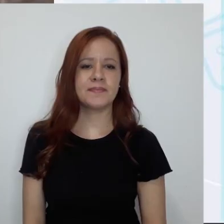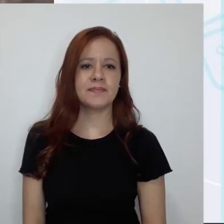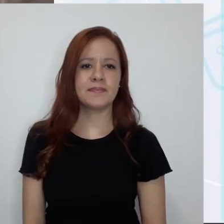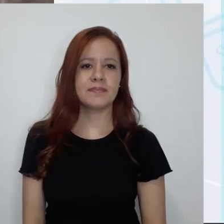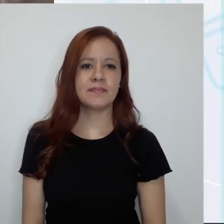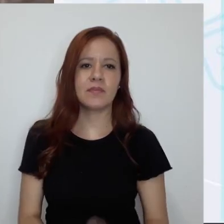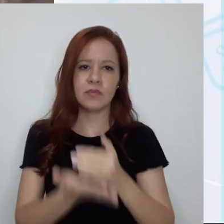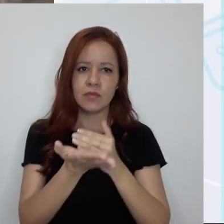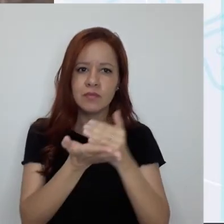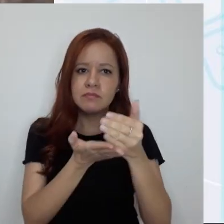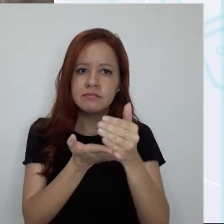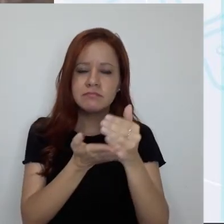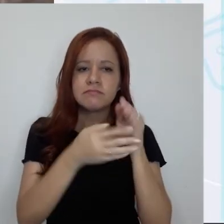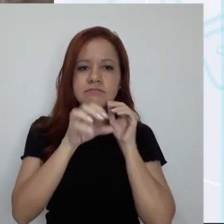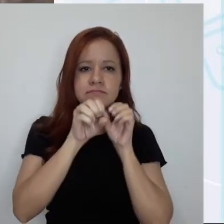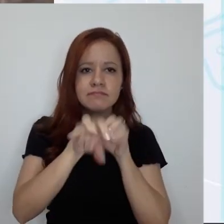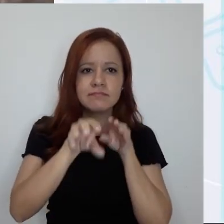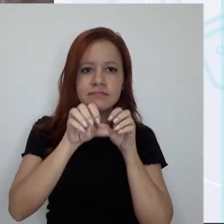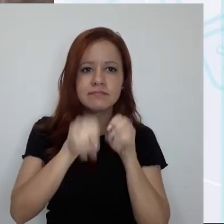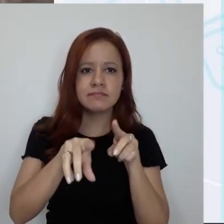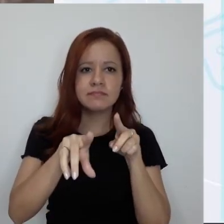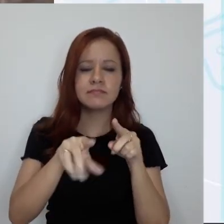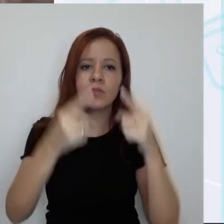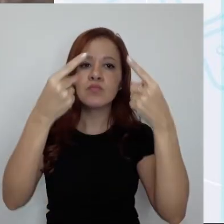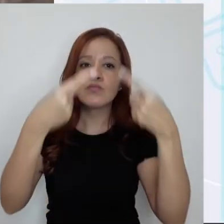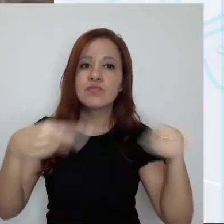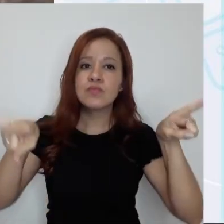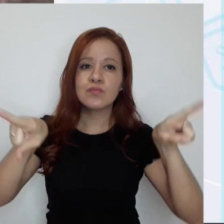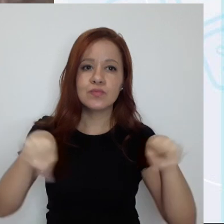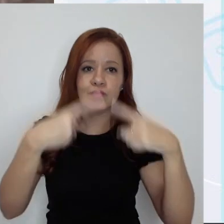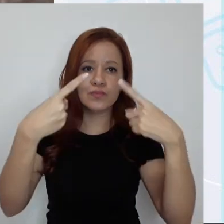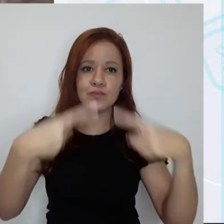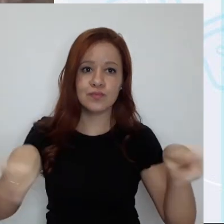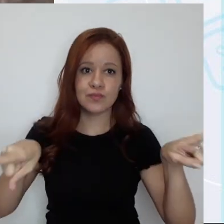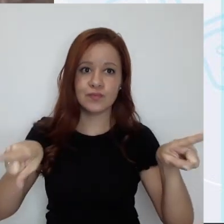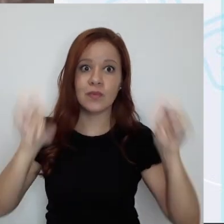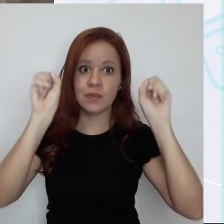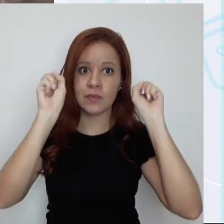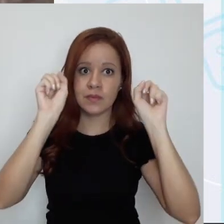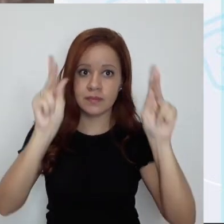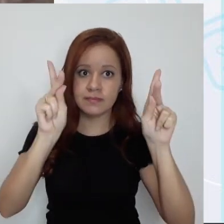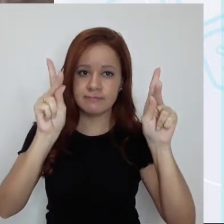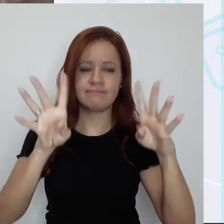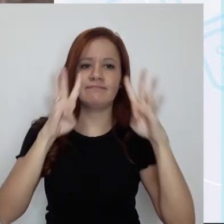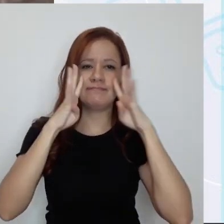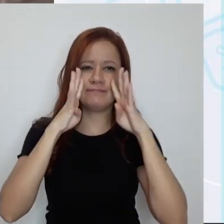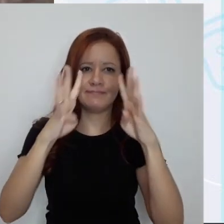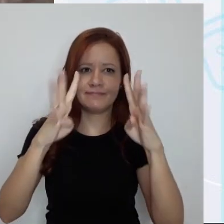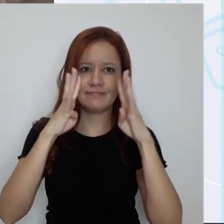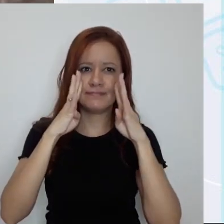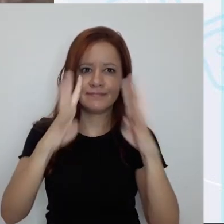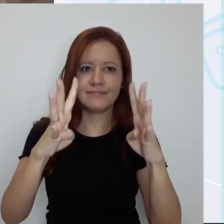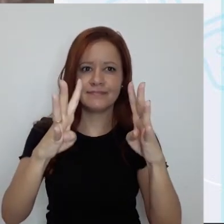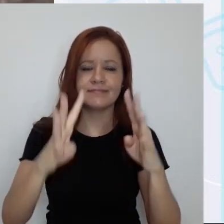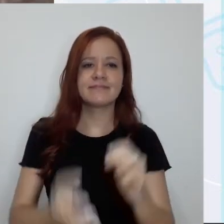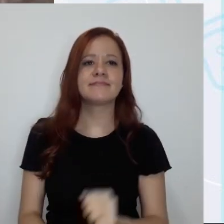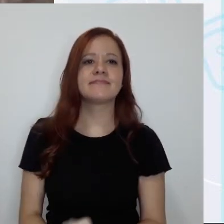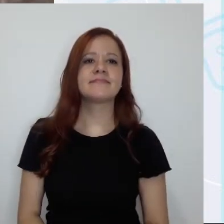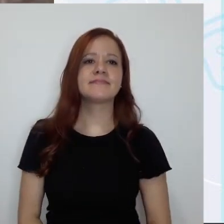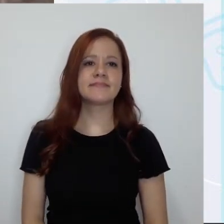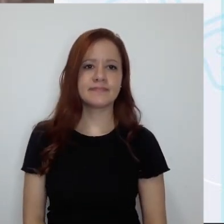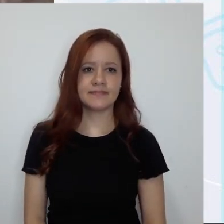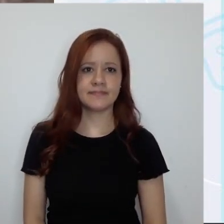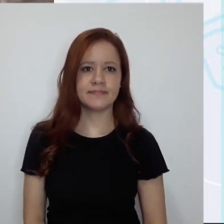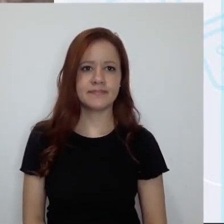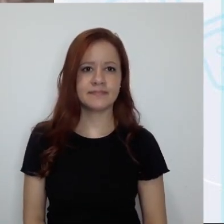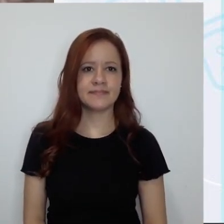Nós vamos começar a nossa aula hoje escutando uma música, ok? Eu quero que vocês prestem bem atenção, tanto nas imagens quanto